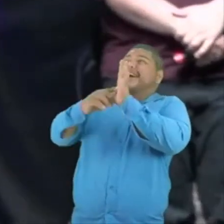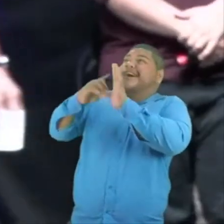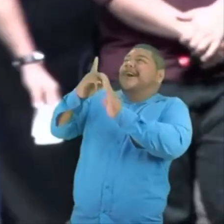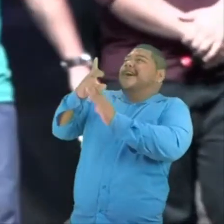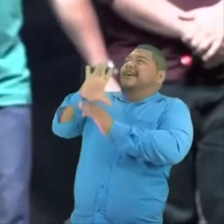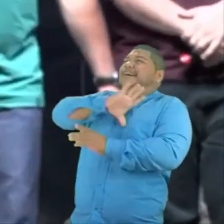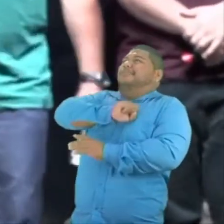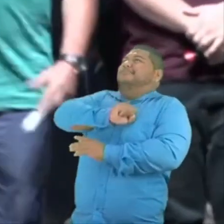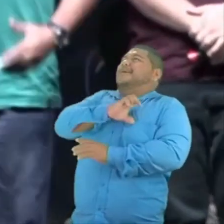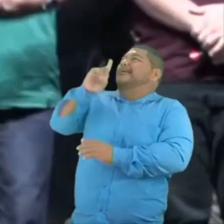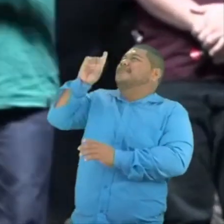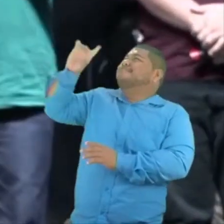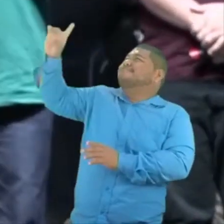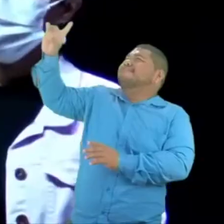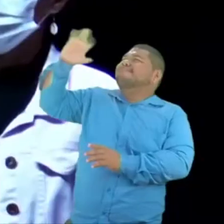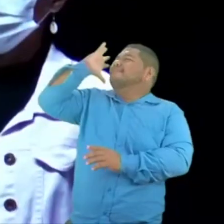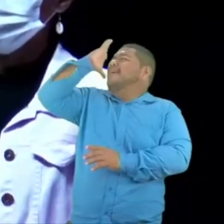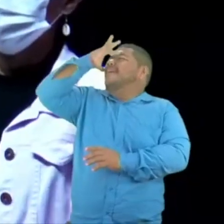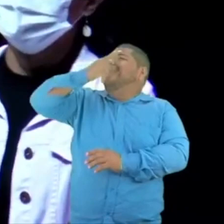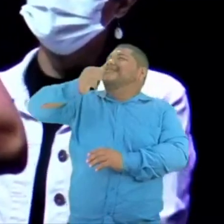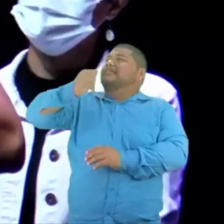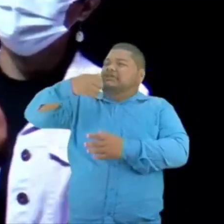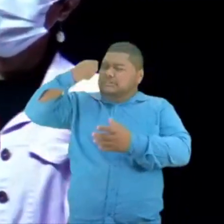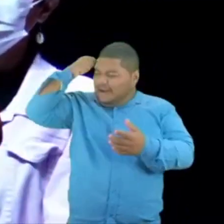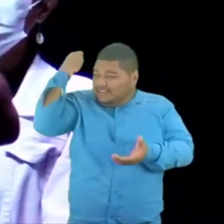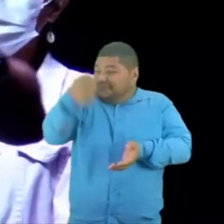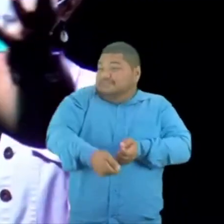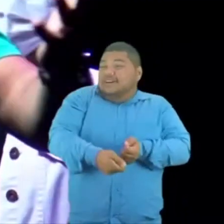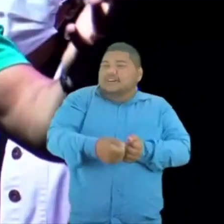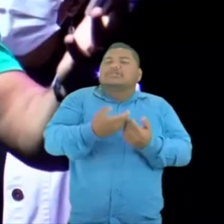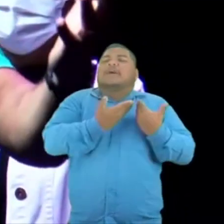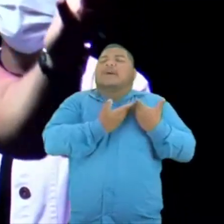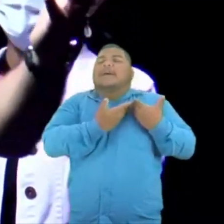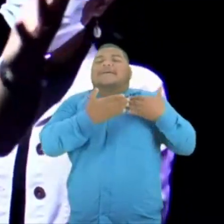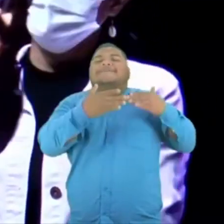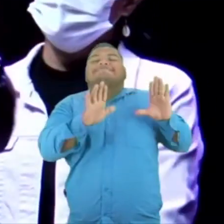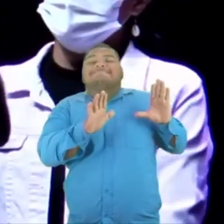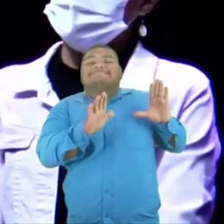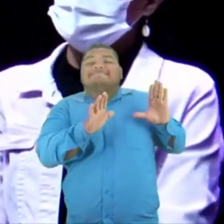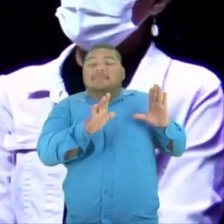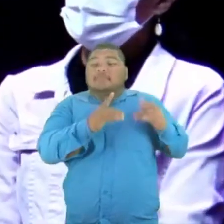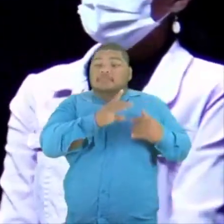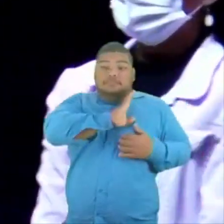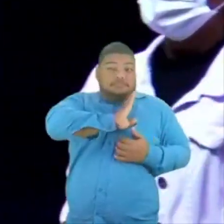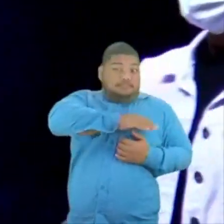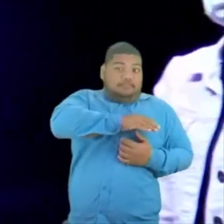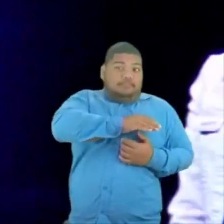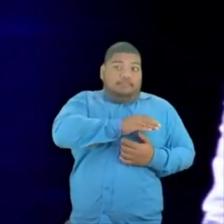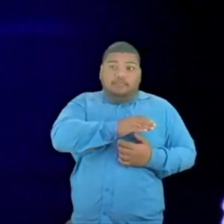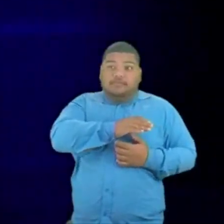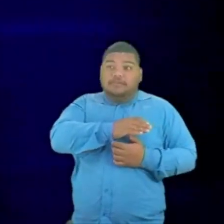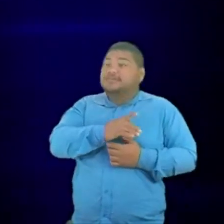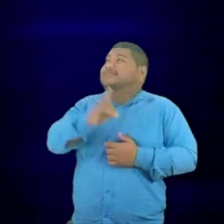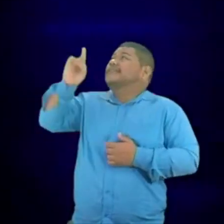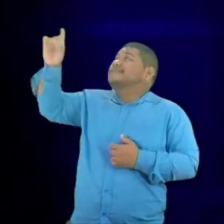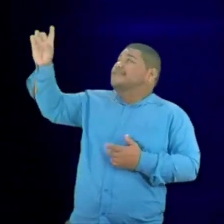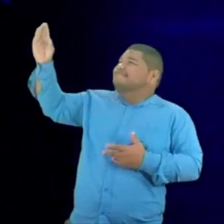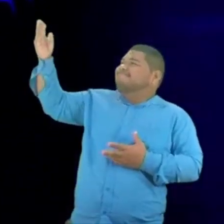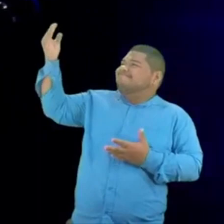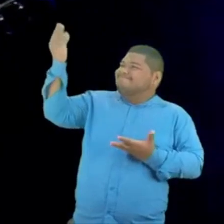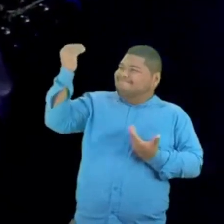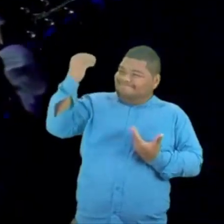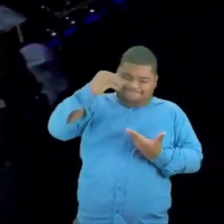Deus maravilhoso, vamos afirmar que nós decidimos abrir os nossos corações e deixar o Senhor